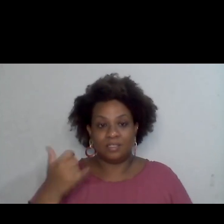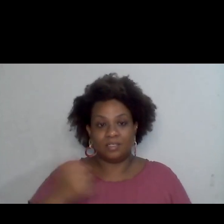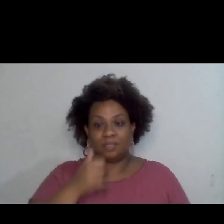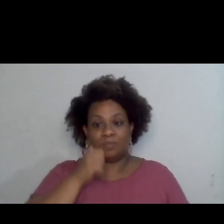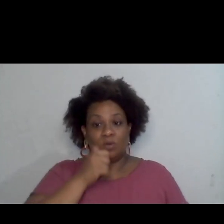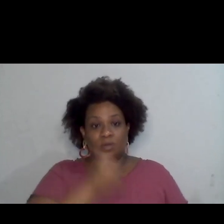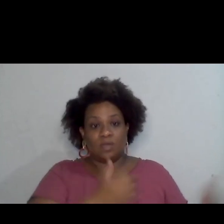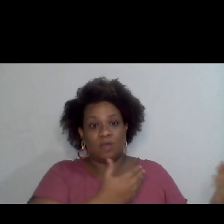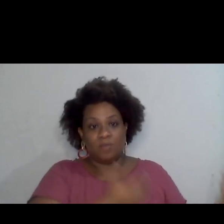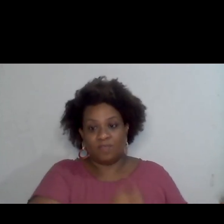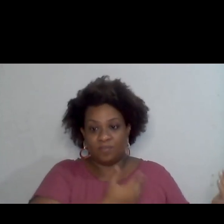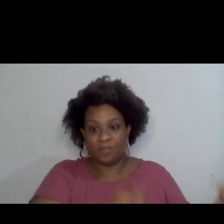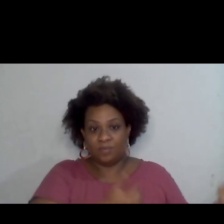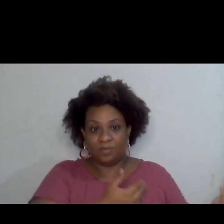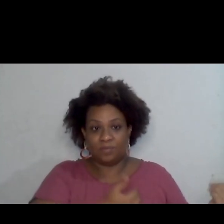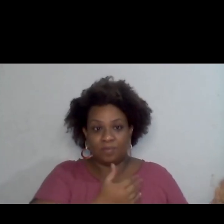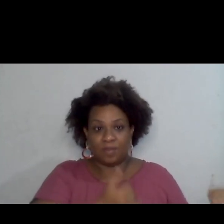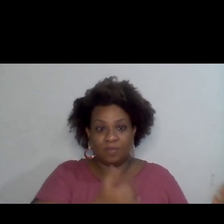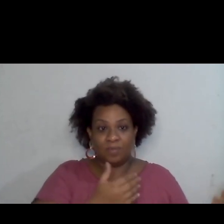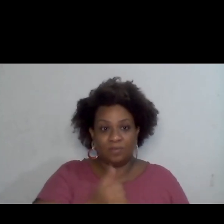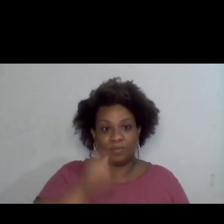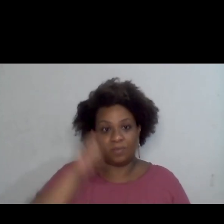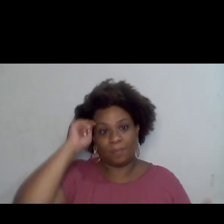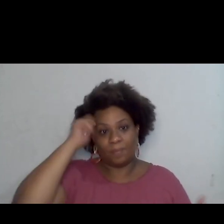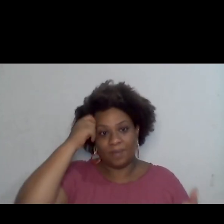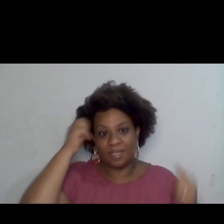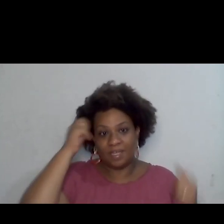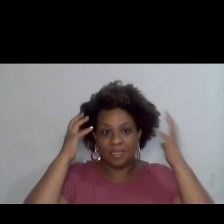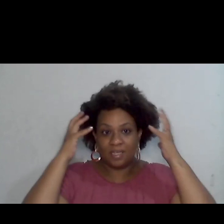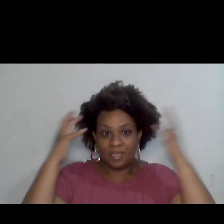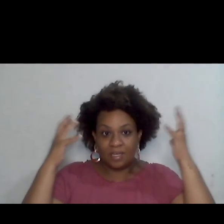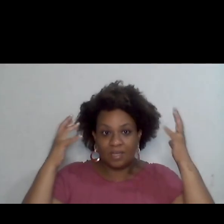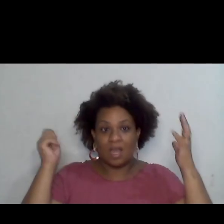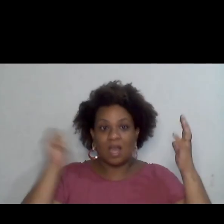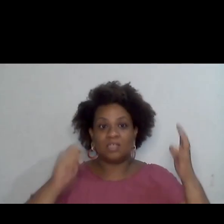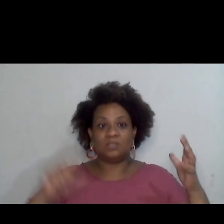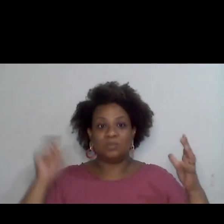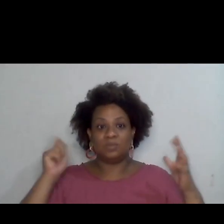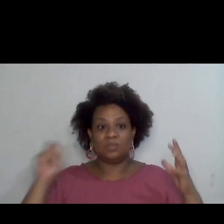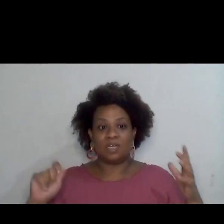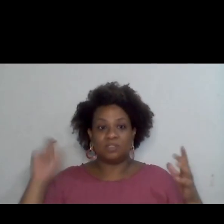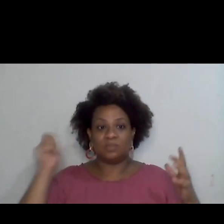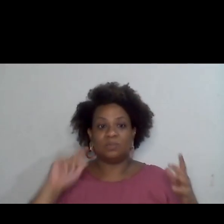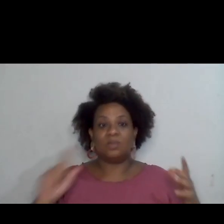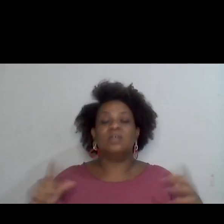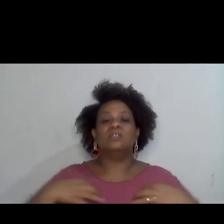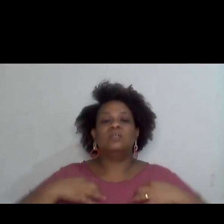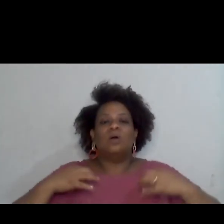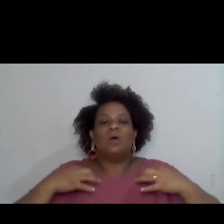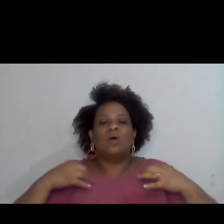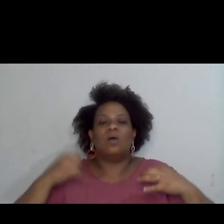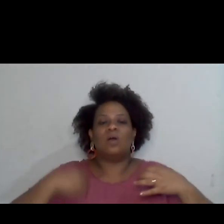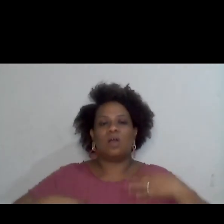parda, black, dos cabelos cor de cobre, estou com um vestido azul marinho, contas azul de